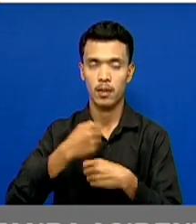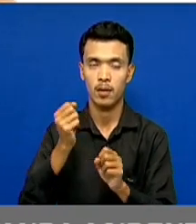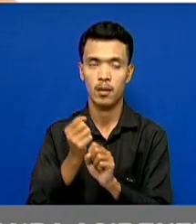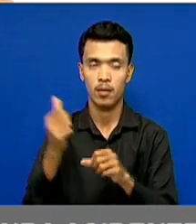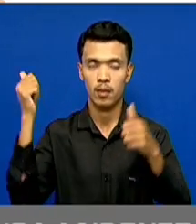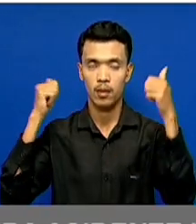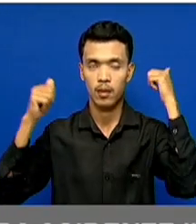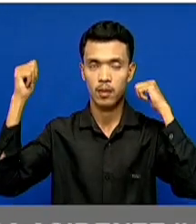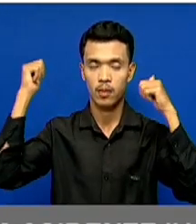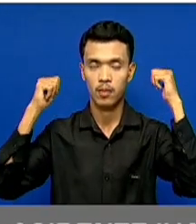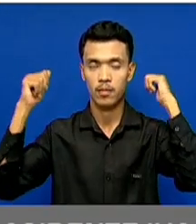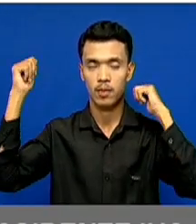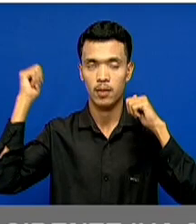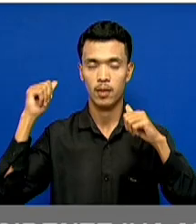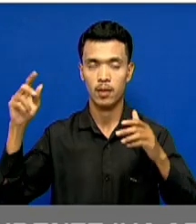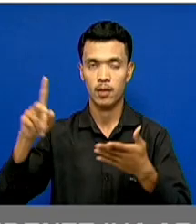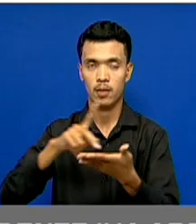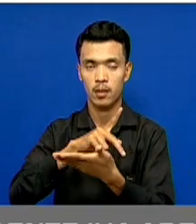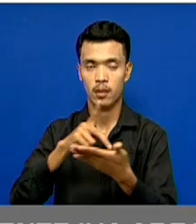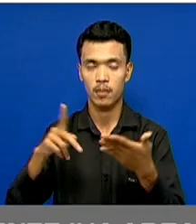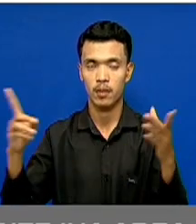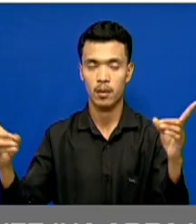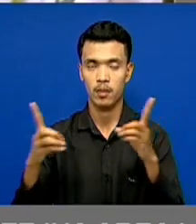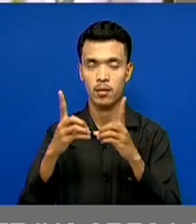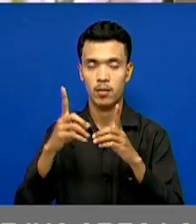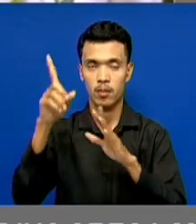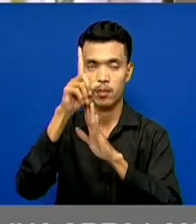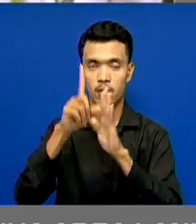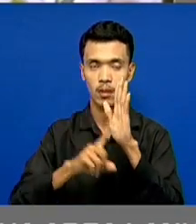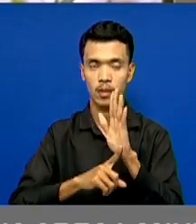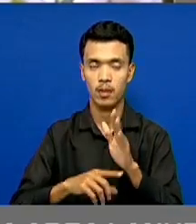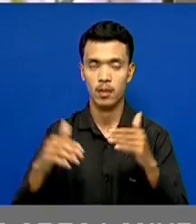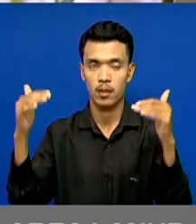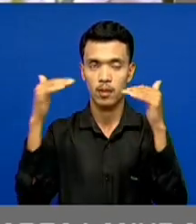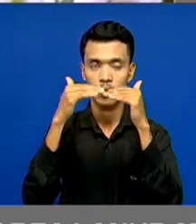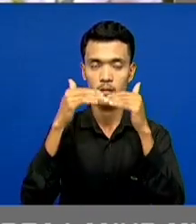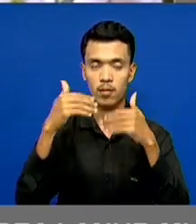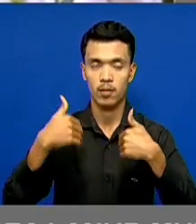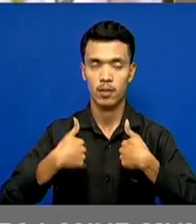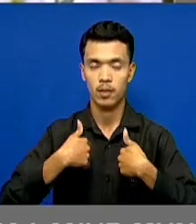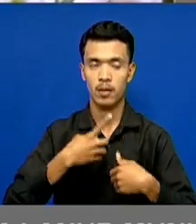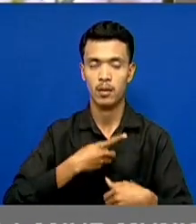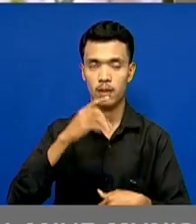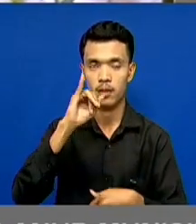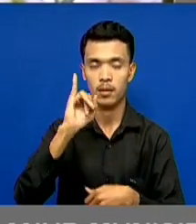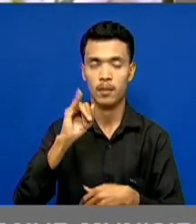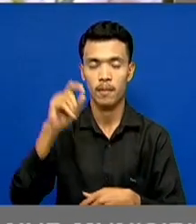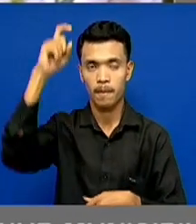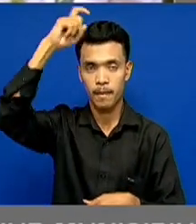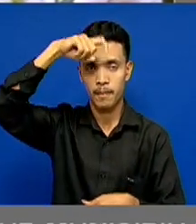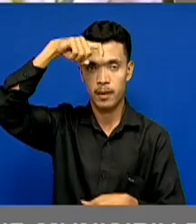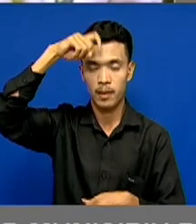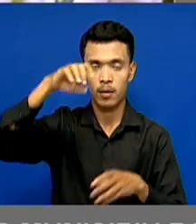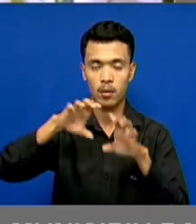atividade krimi kontra lei sira nebe ke iha. Foi seminário nacional em Delhi, perito sira no